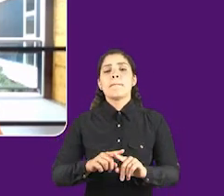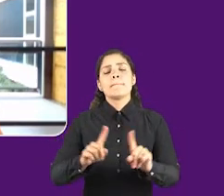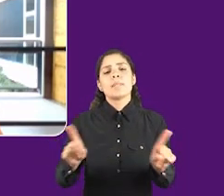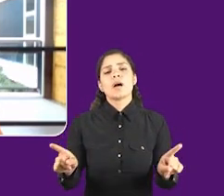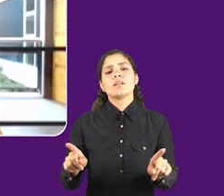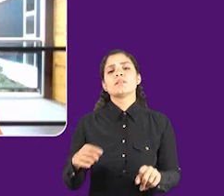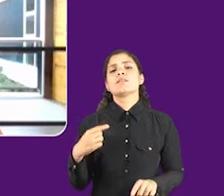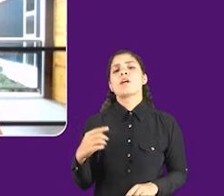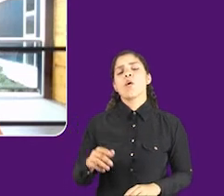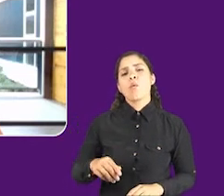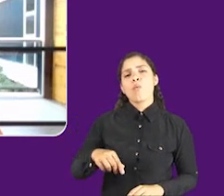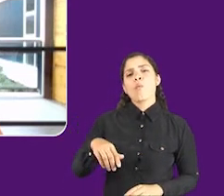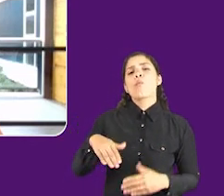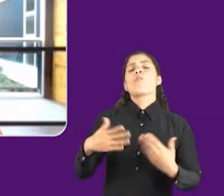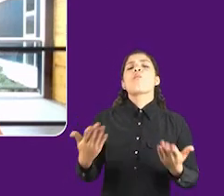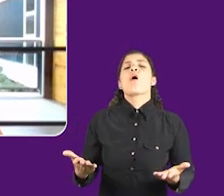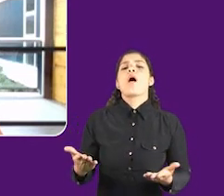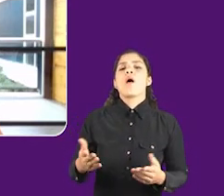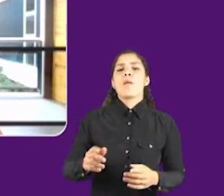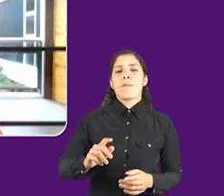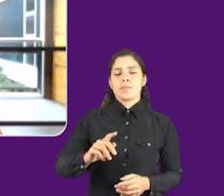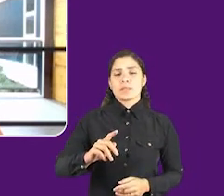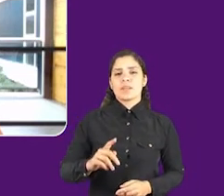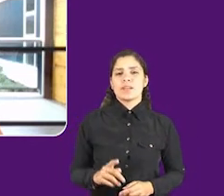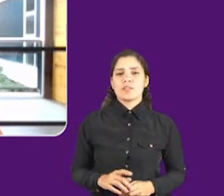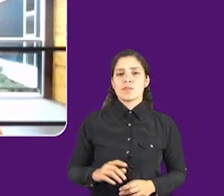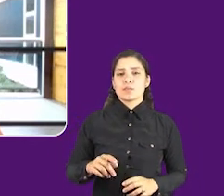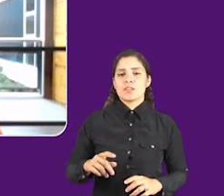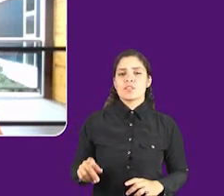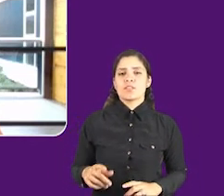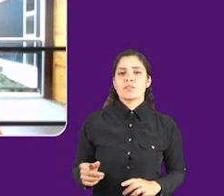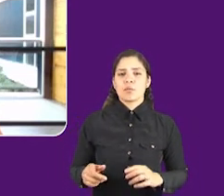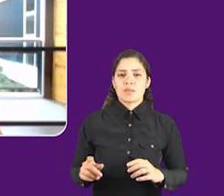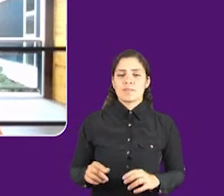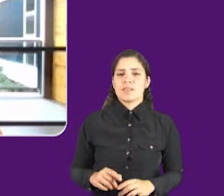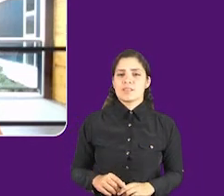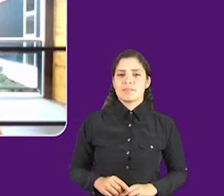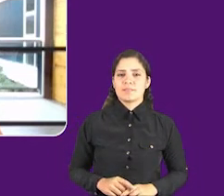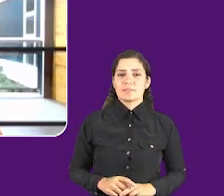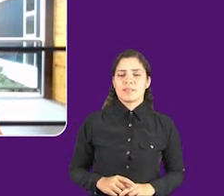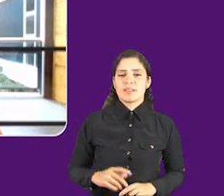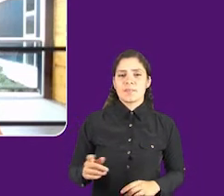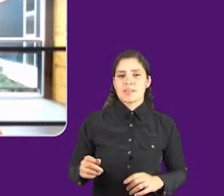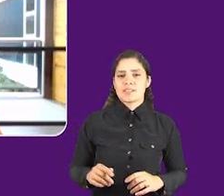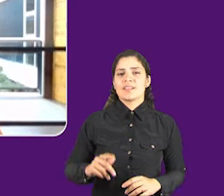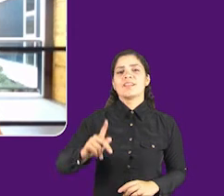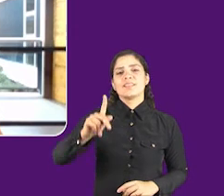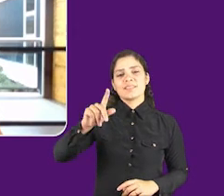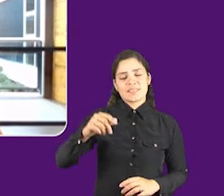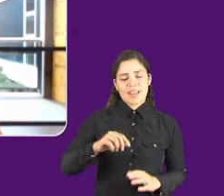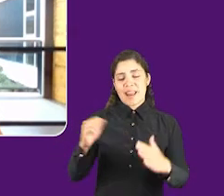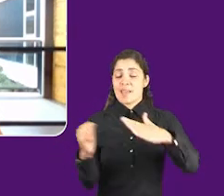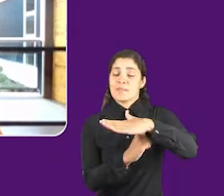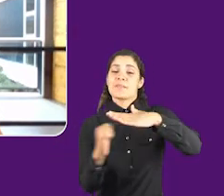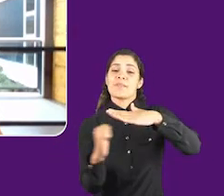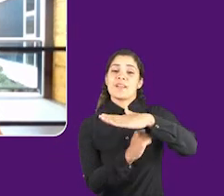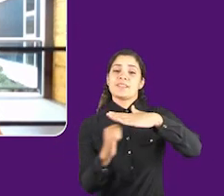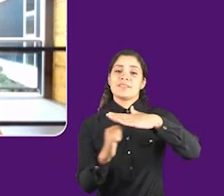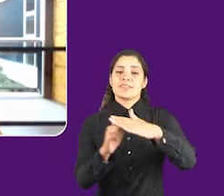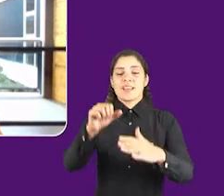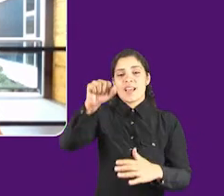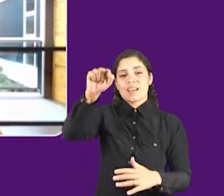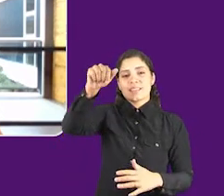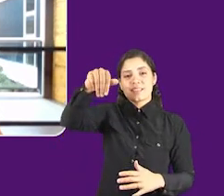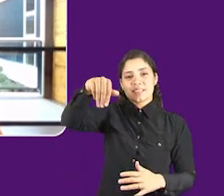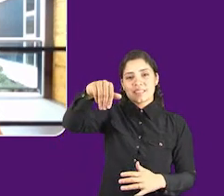que essa água tem em relação ao mercado da construção civil para o Brasil nos próximos neste ano e o próximo se você